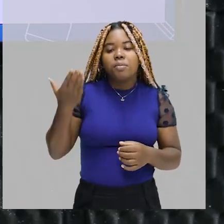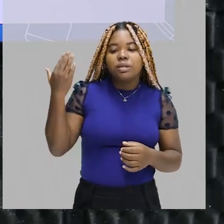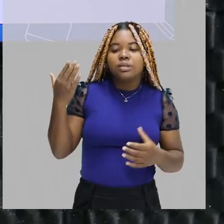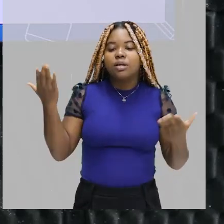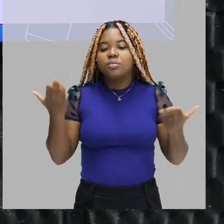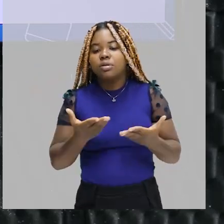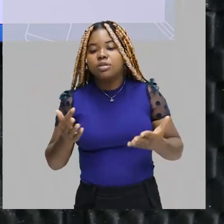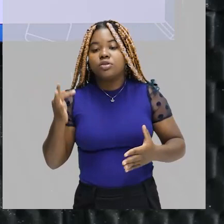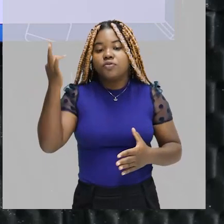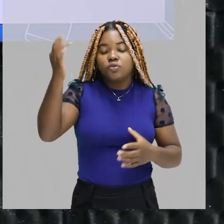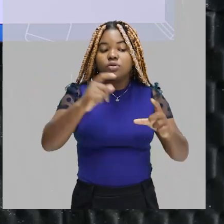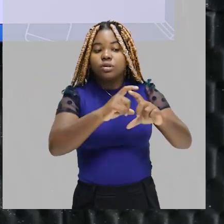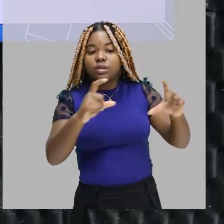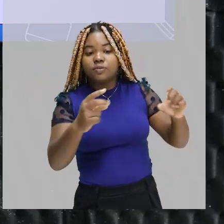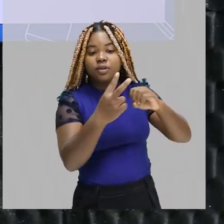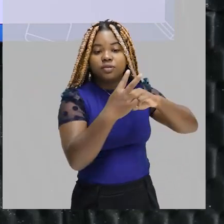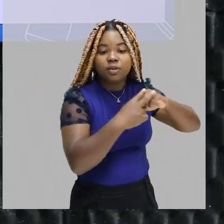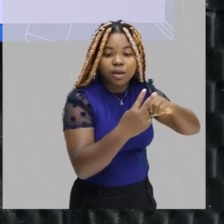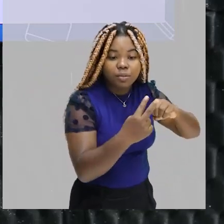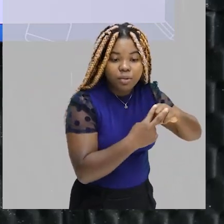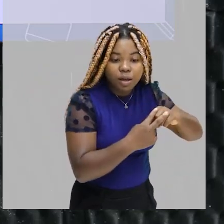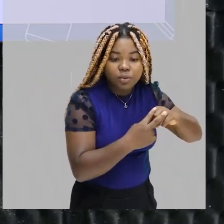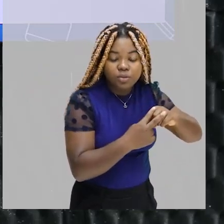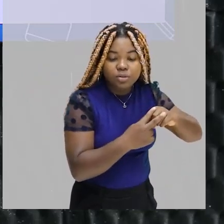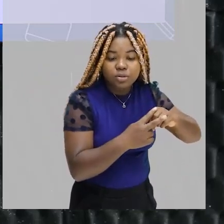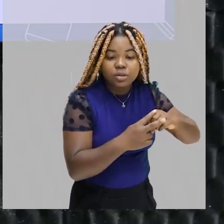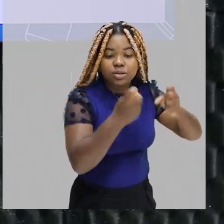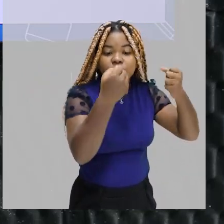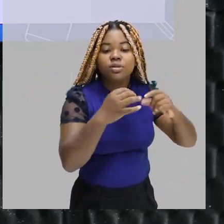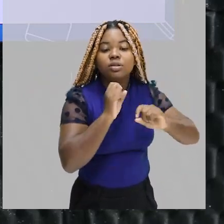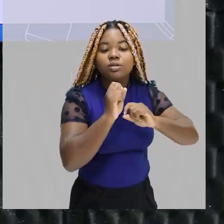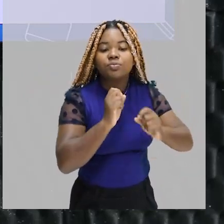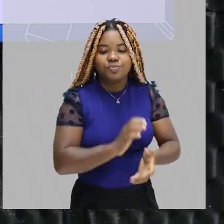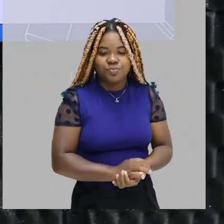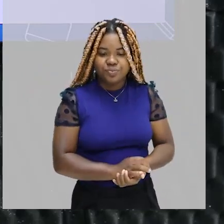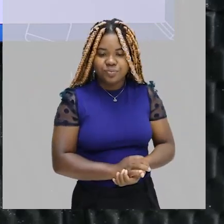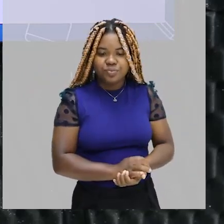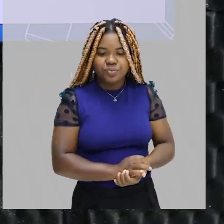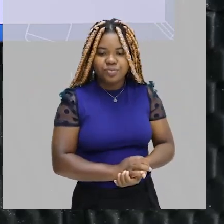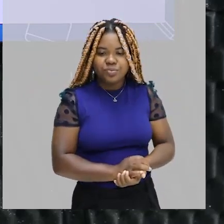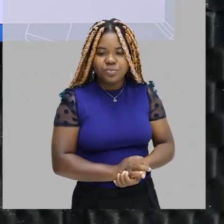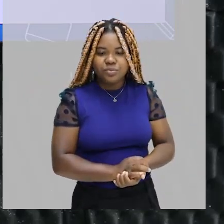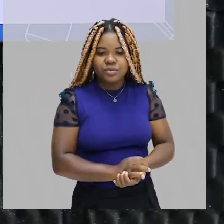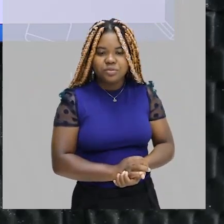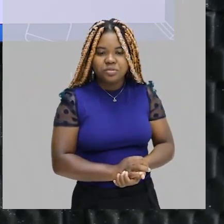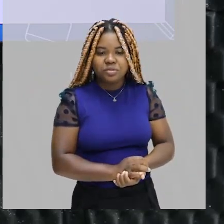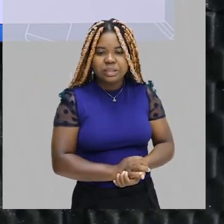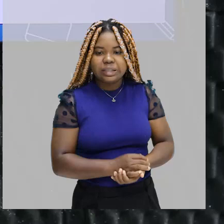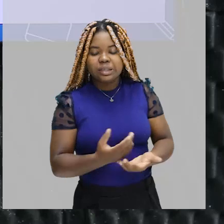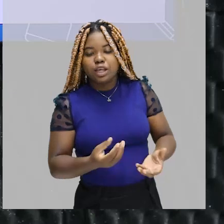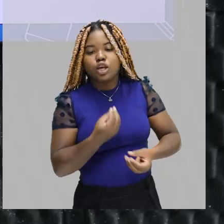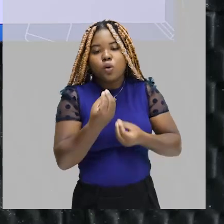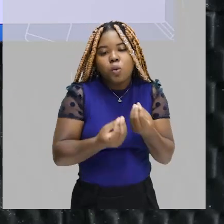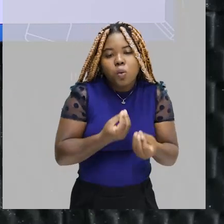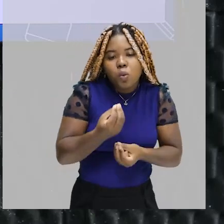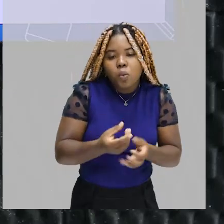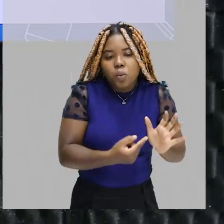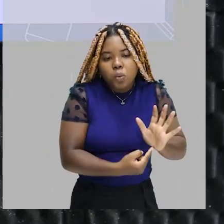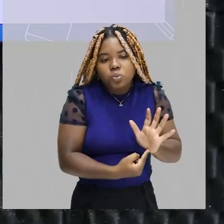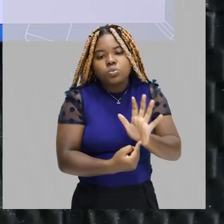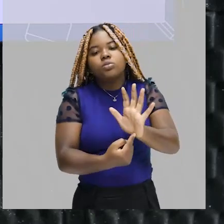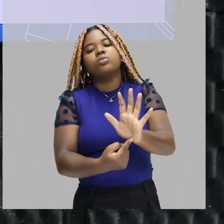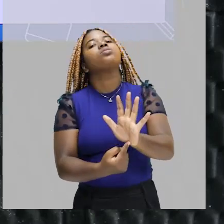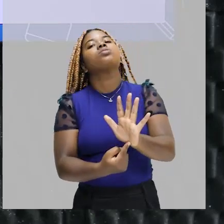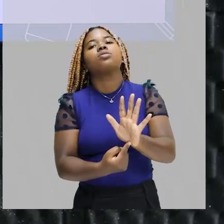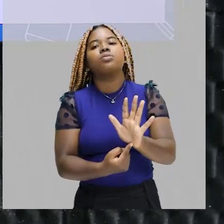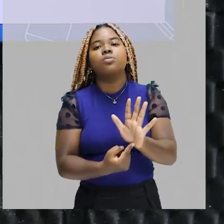nós estamos falando de algo utilizado para express, para expressar time and status